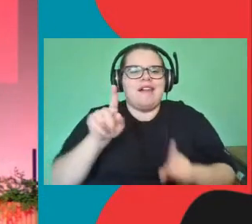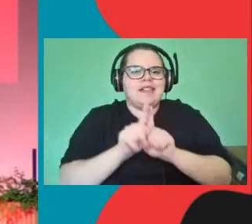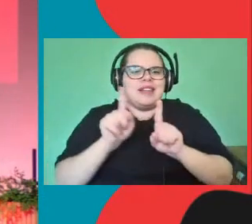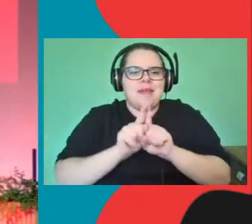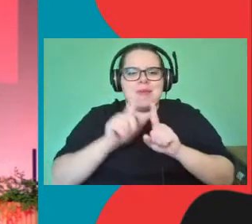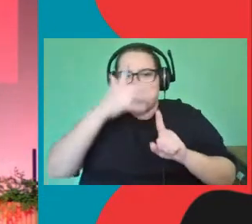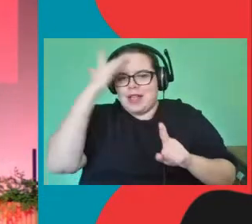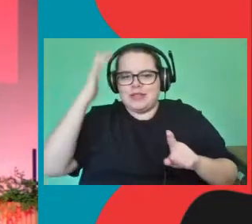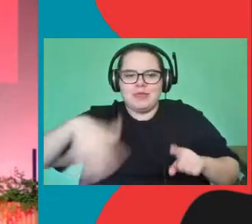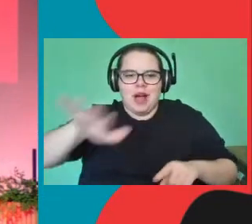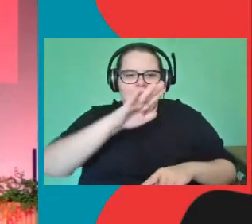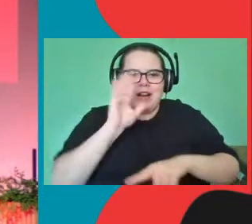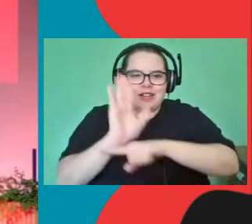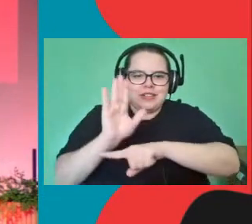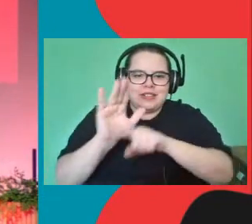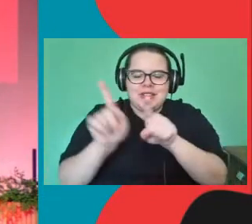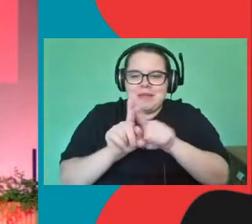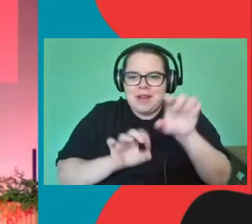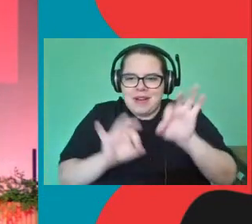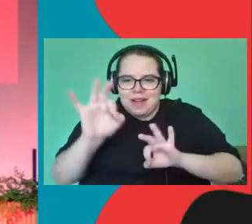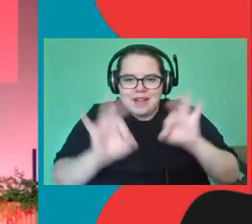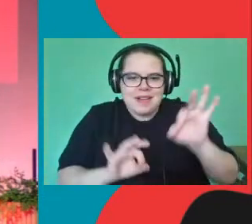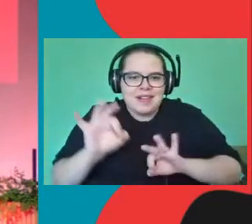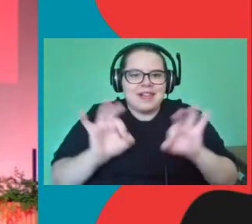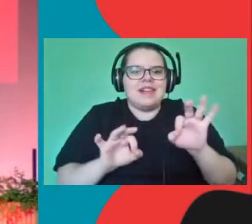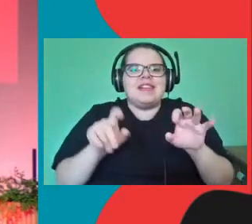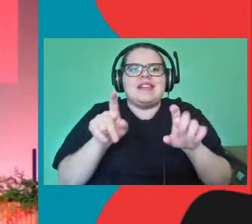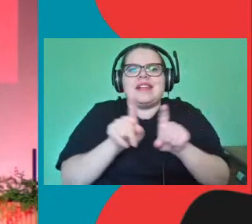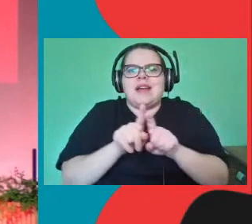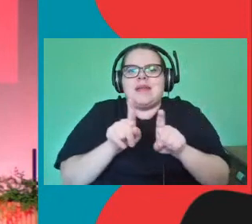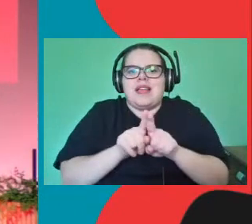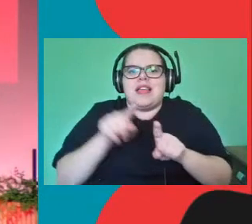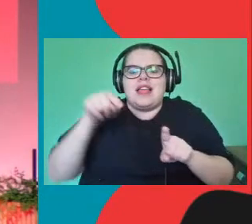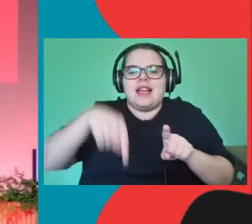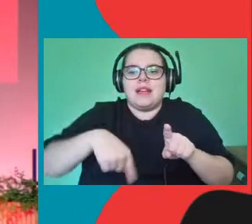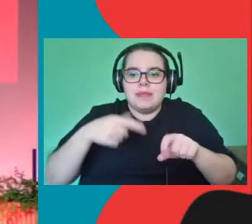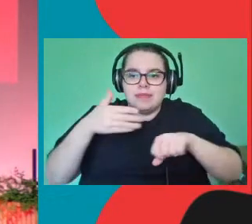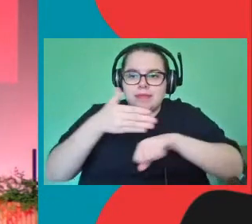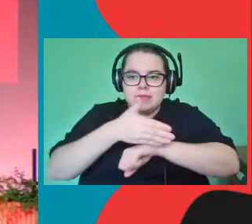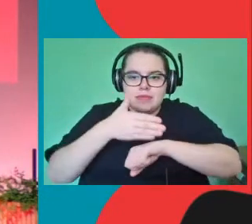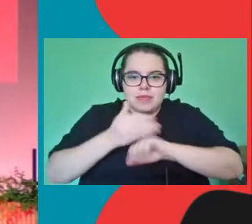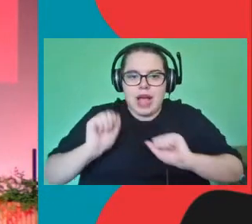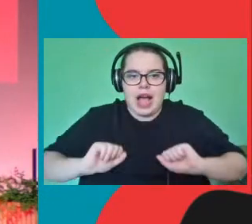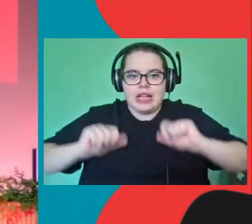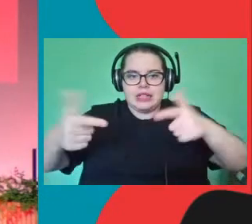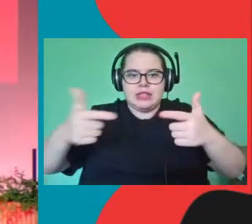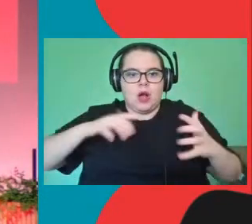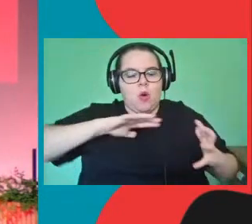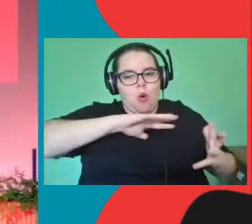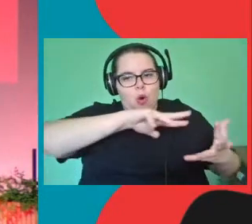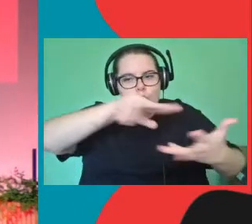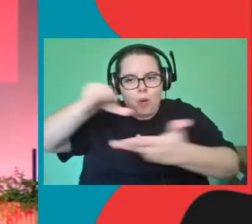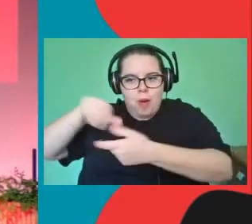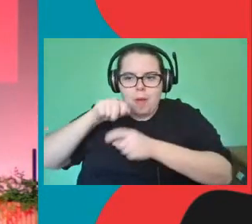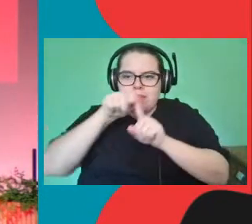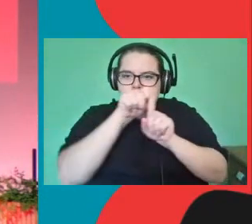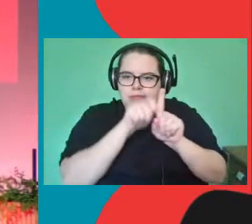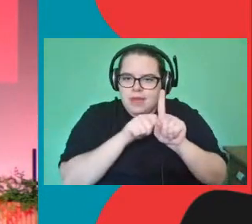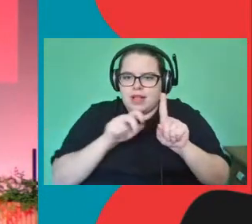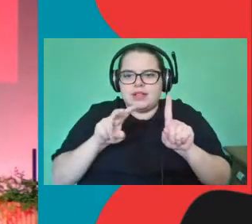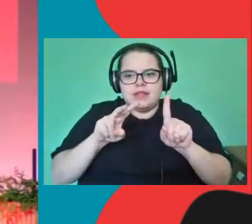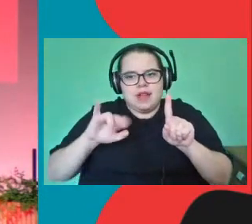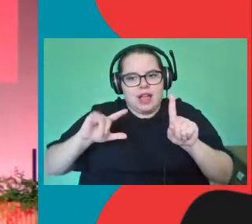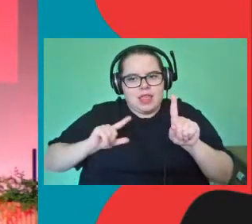a gente aí a organizar esse evento Latam. Esse evento faz parte de uma ação global, então durante o mês a gente vai ter